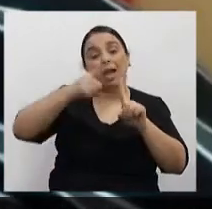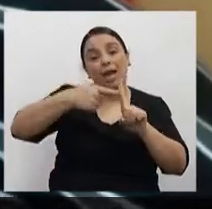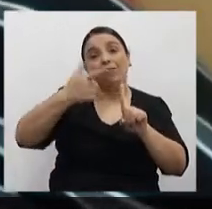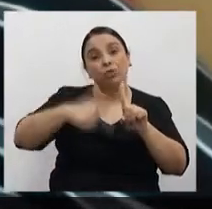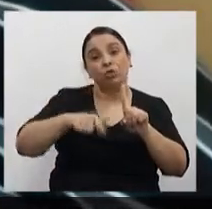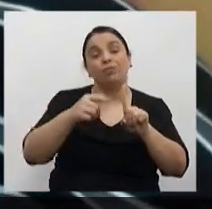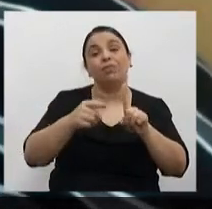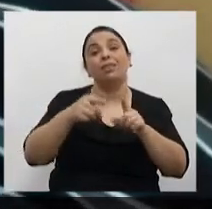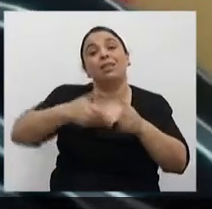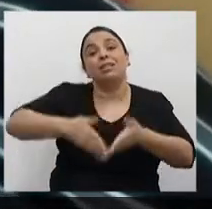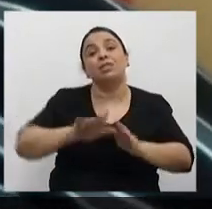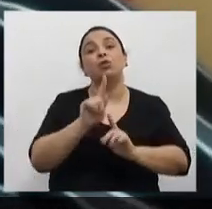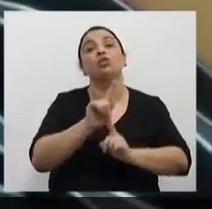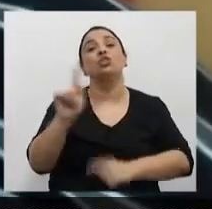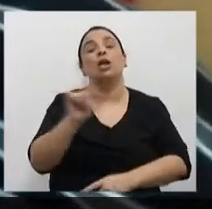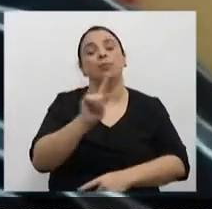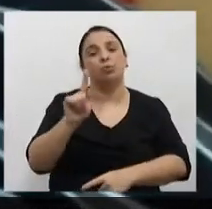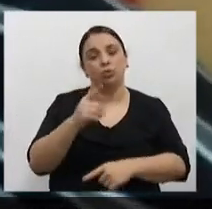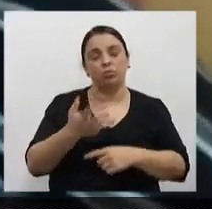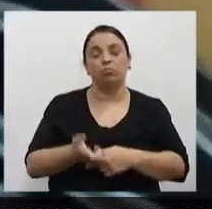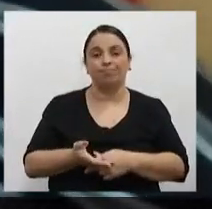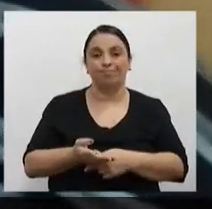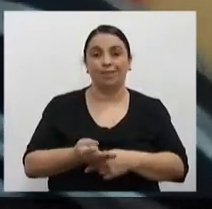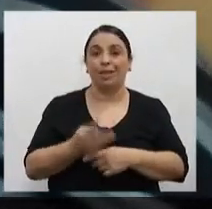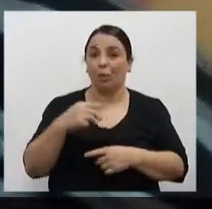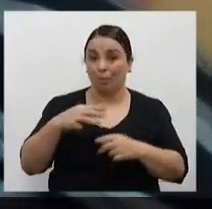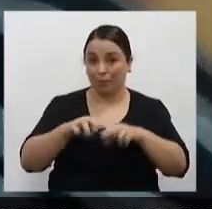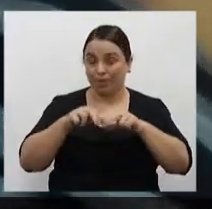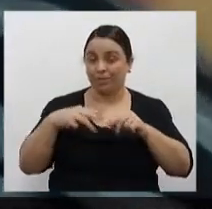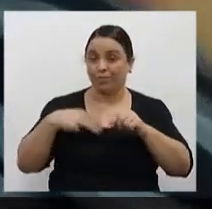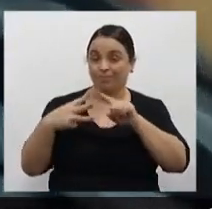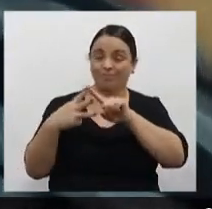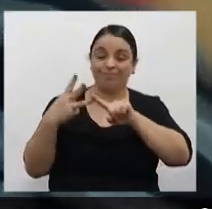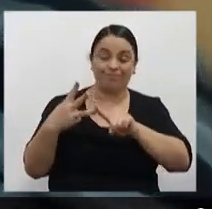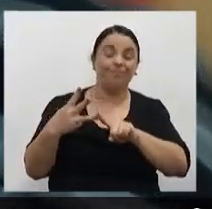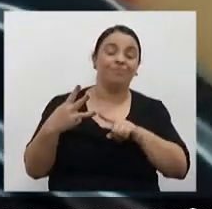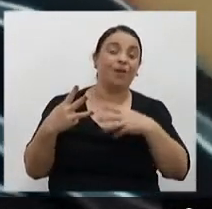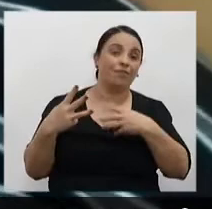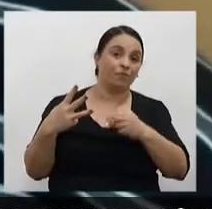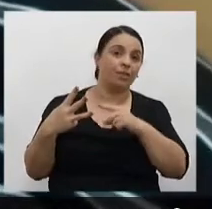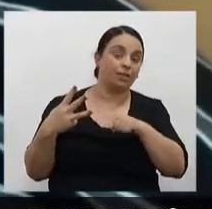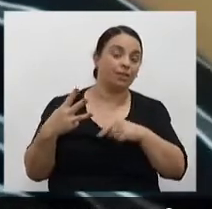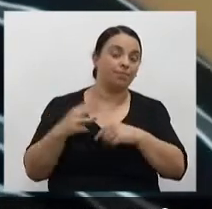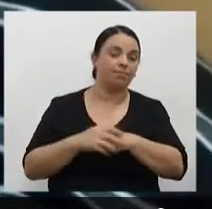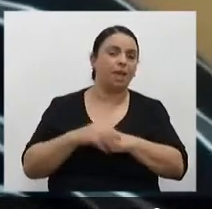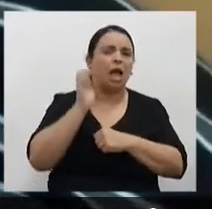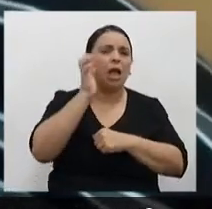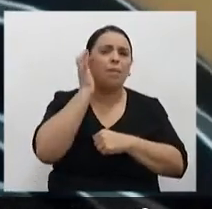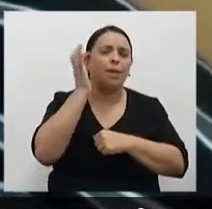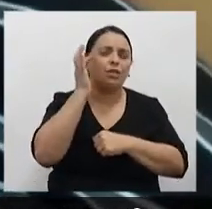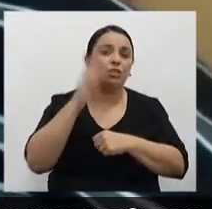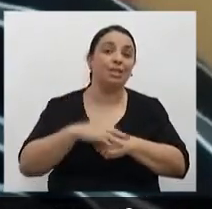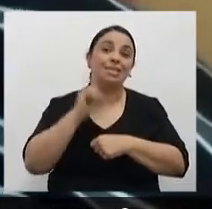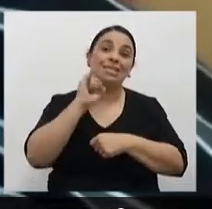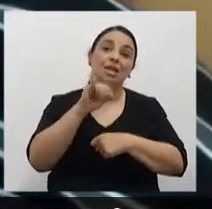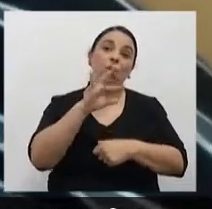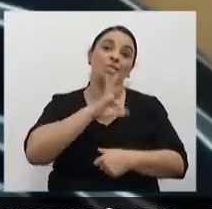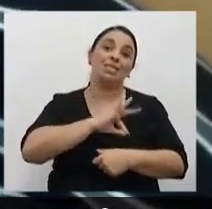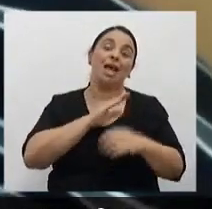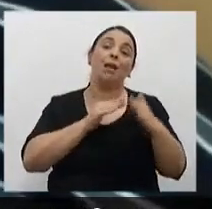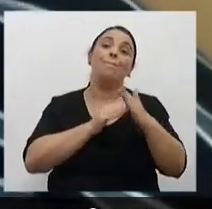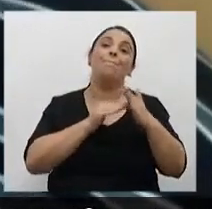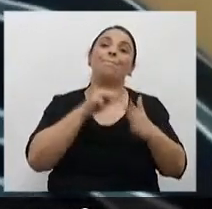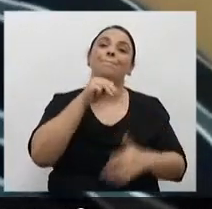Se um deles nascesse, se eu ganhasse o salário mínimo, e os dois fossem deficientes, só um